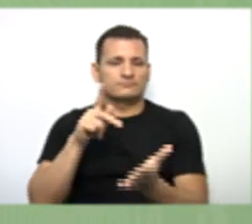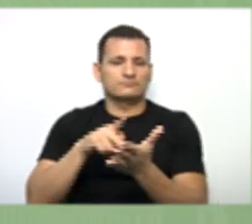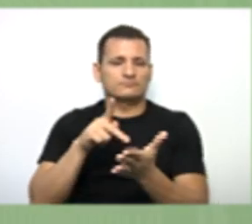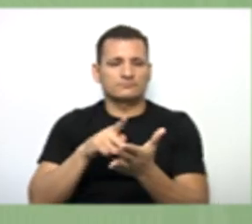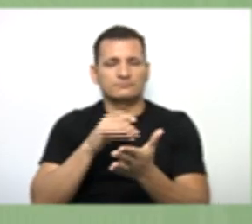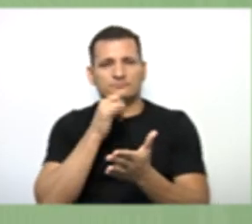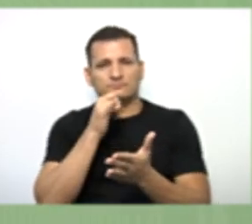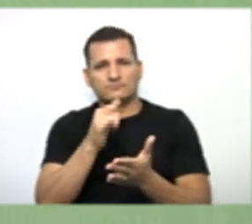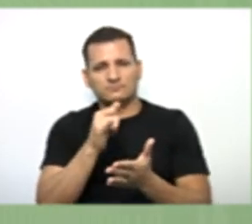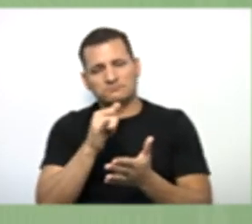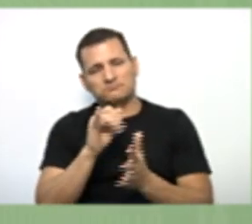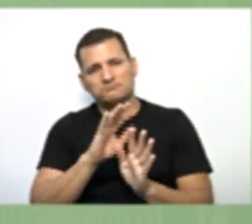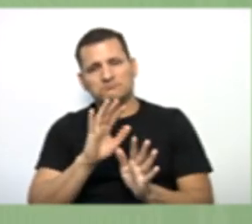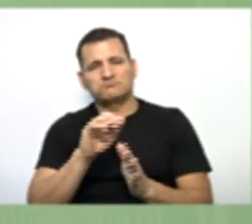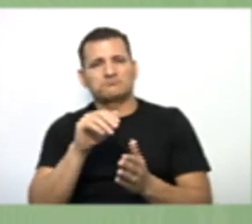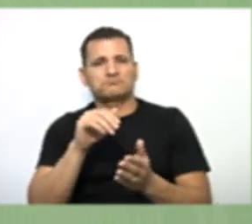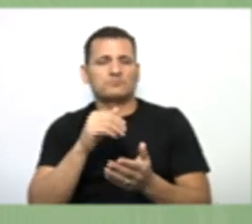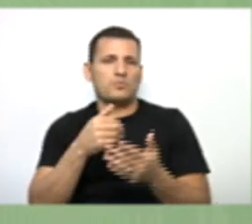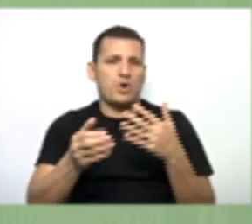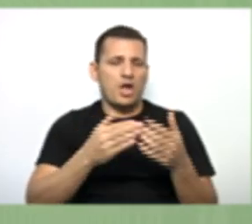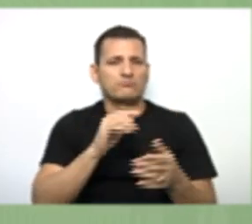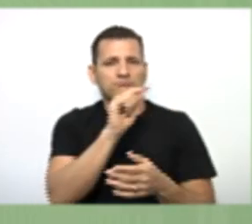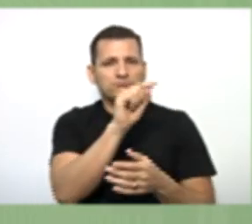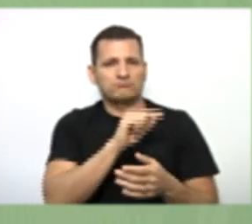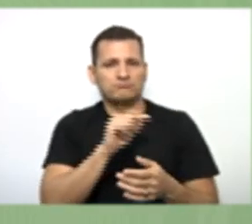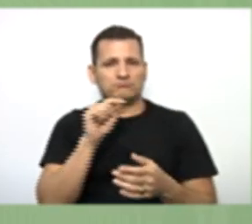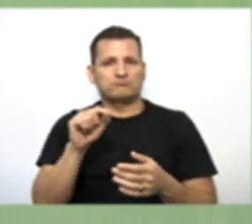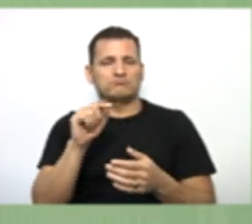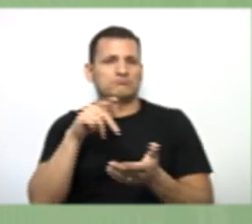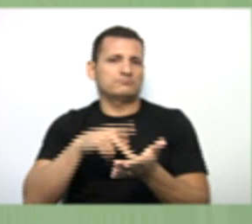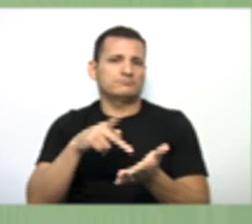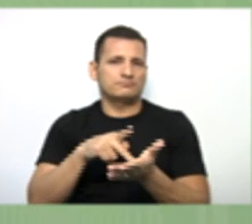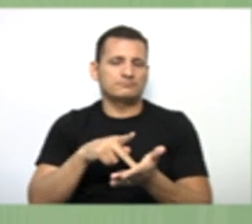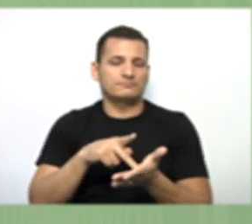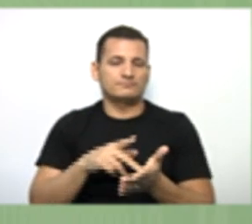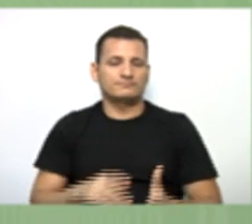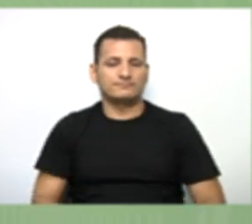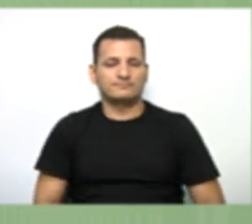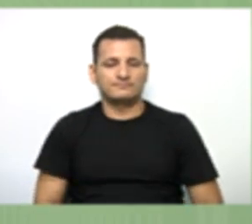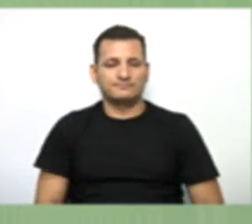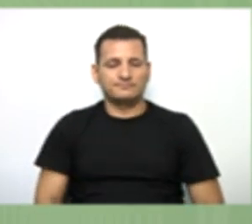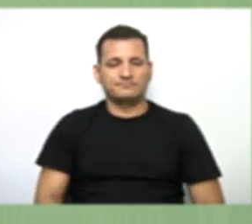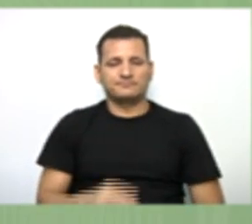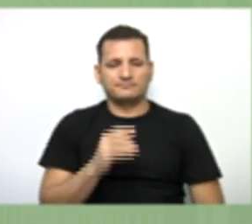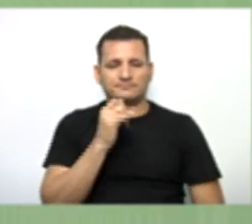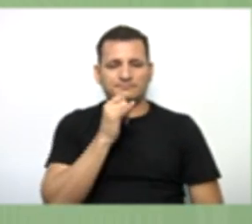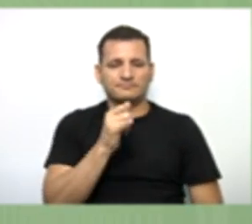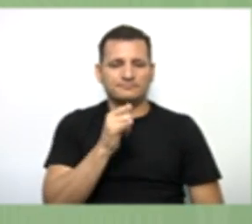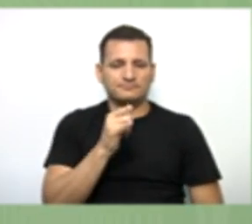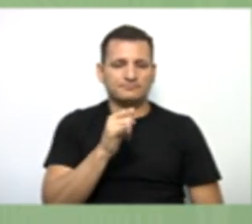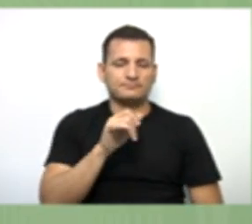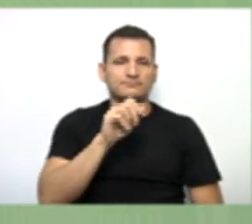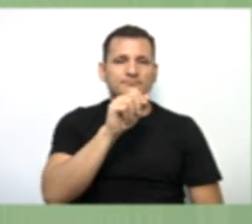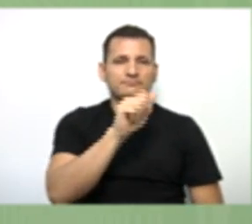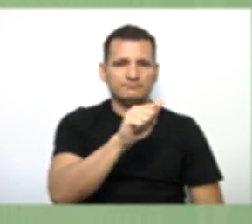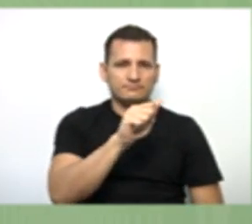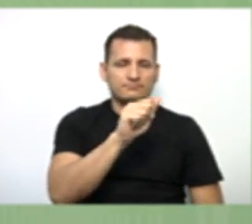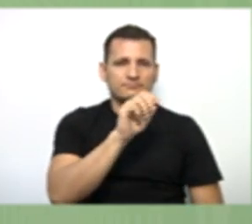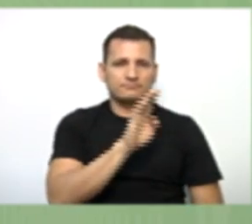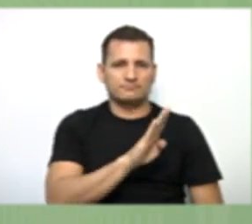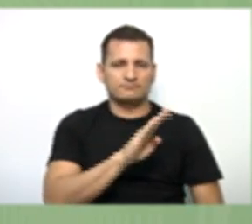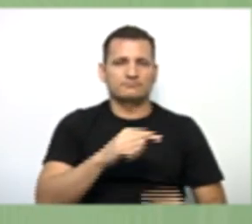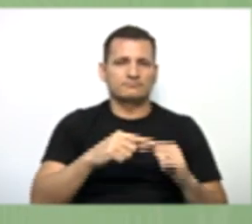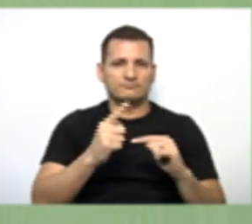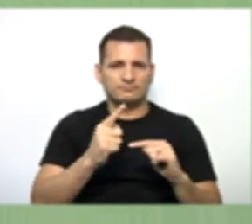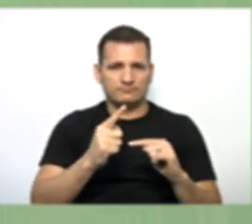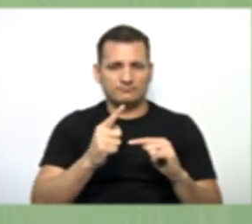se o operando for verdadeiro, se qualquer um deles for verdadeiro. Então, se o A e o B estiver desligado,